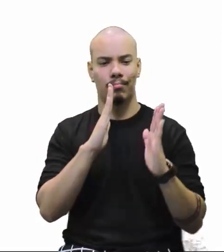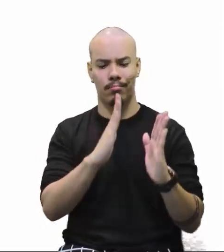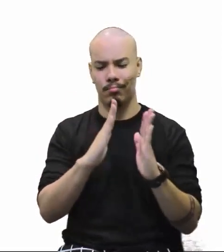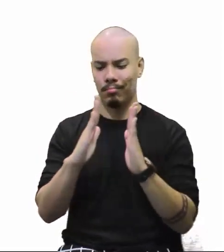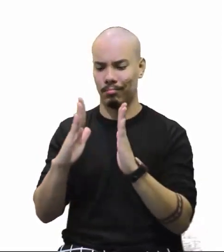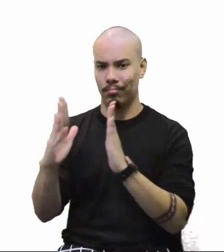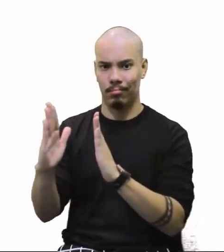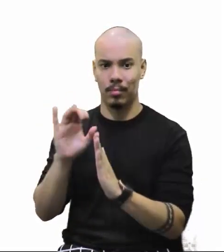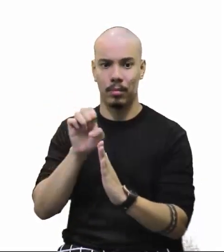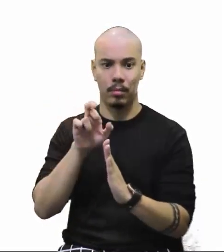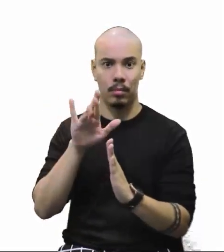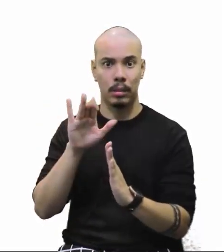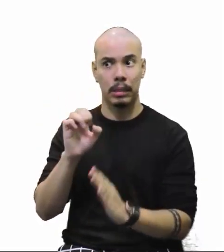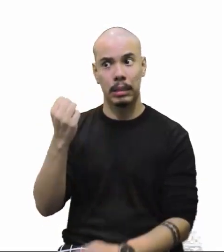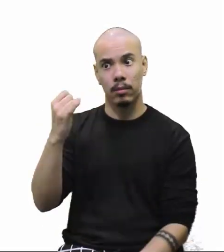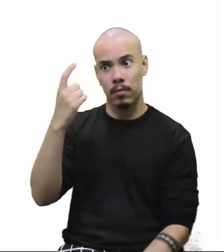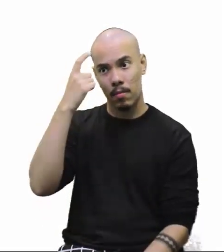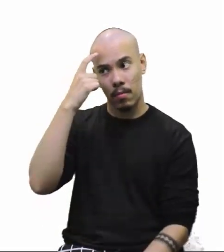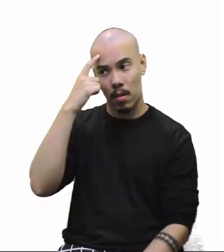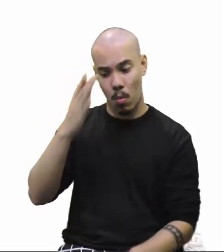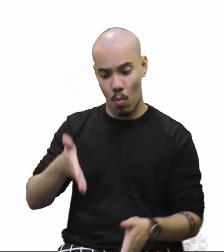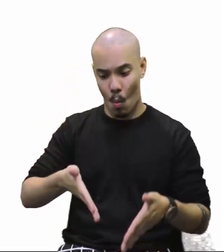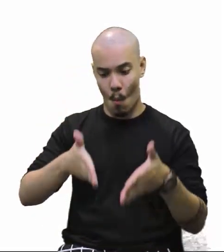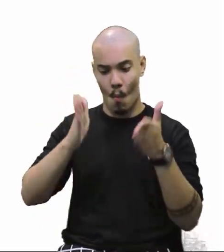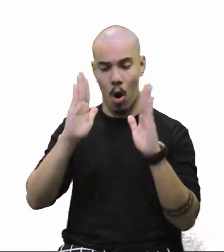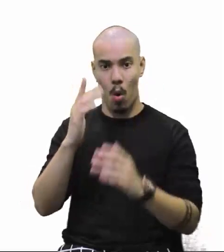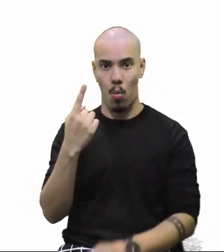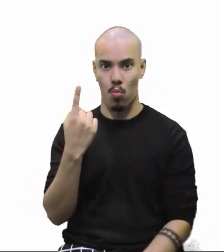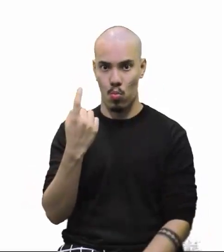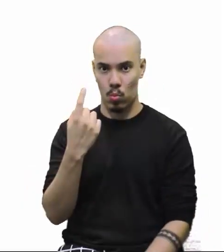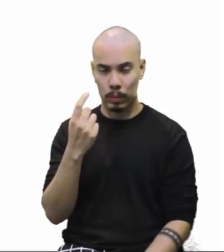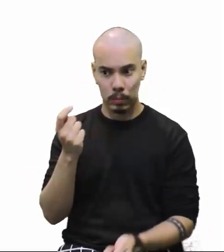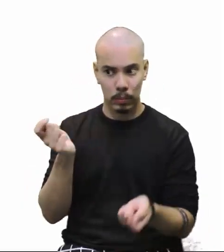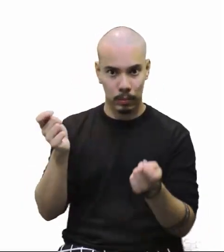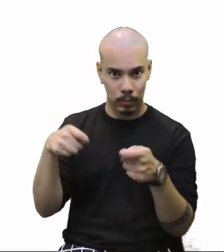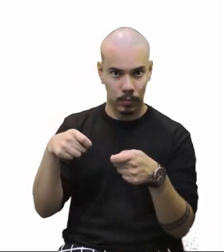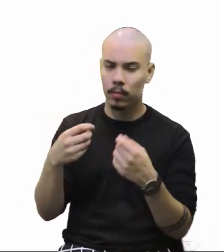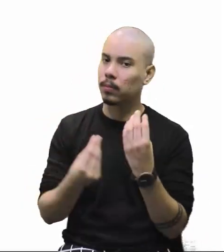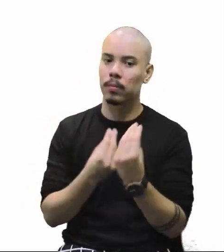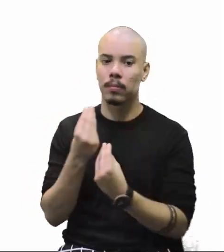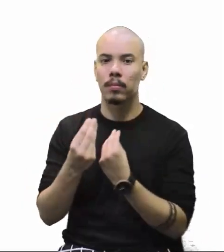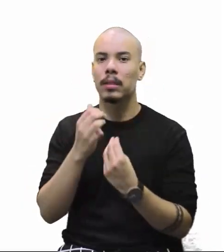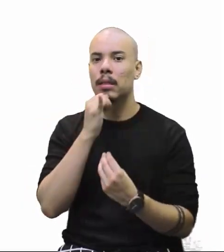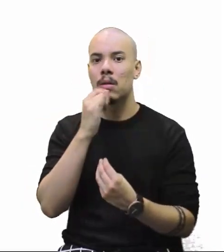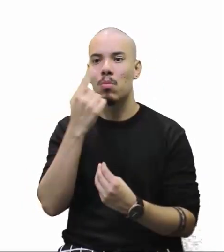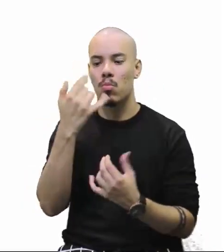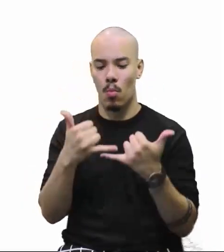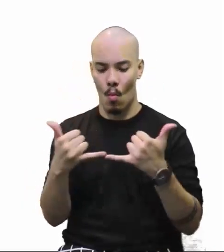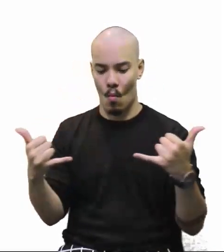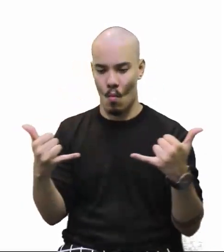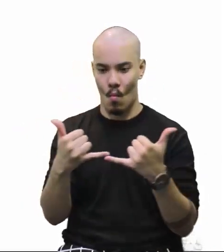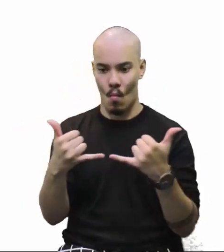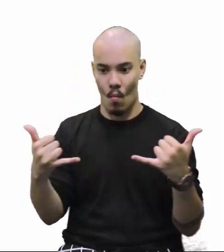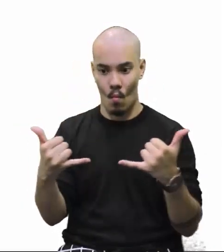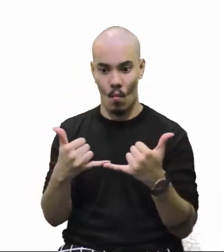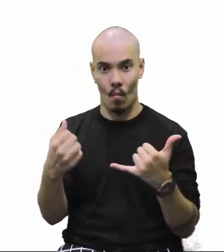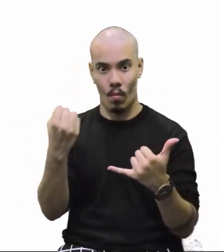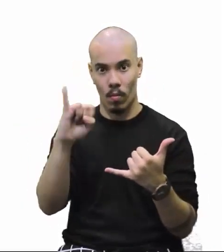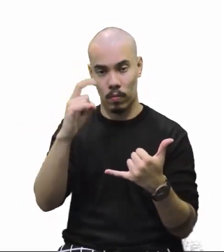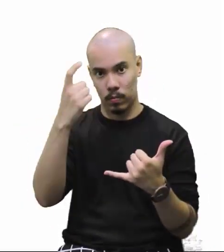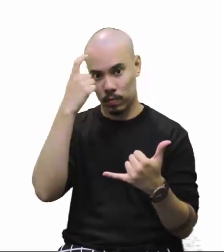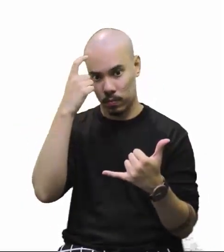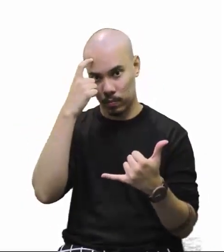Se você pensar apenas um caminho. Se tiver apenas um caminho, como seria esse caminho? Um fio. Então, se você pensar, ó, vem